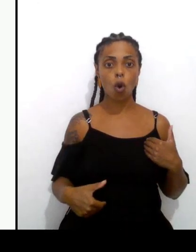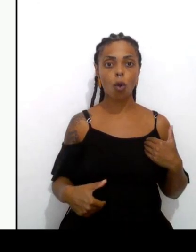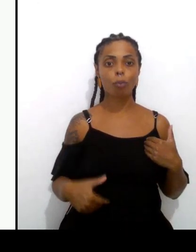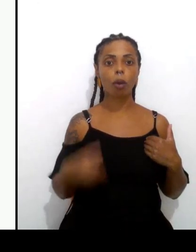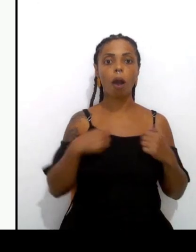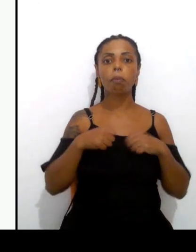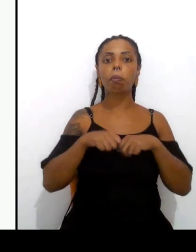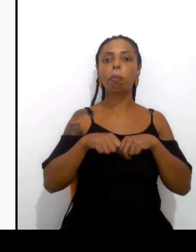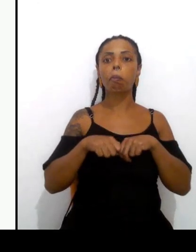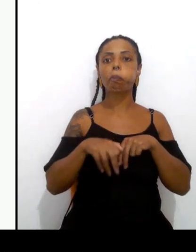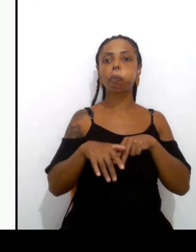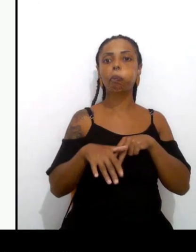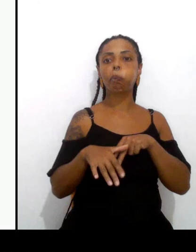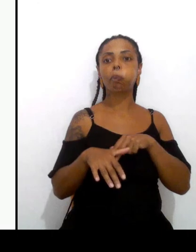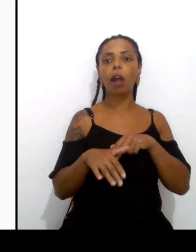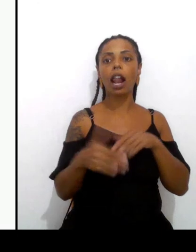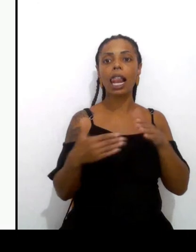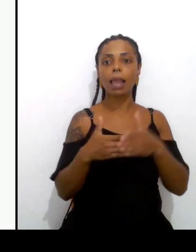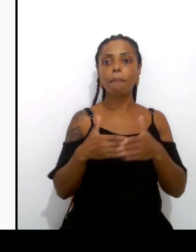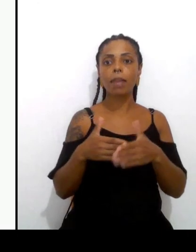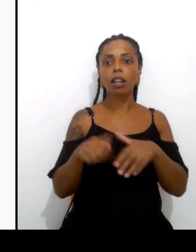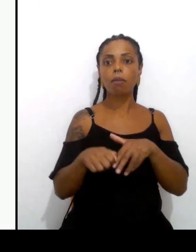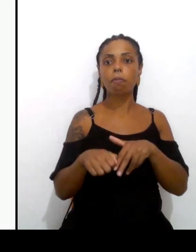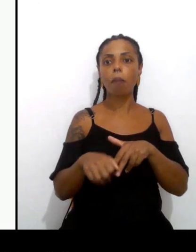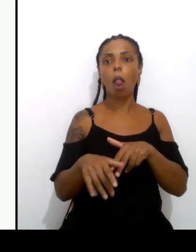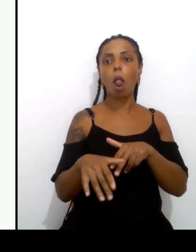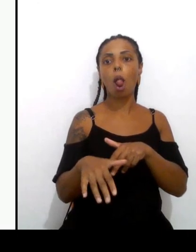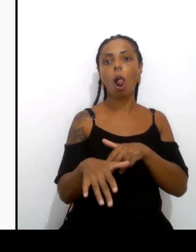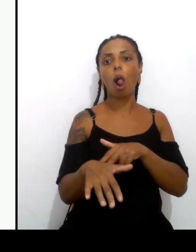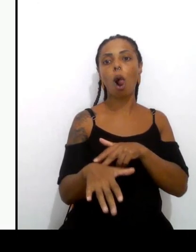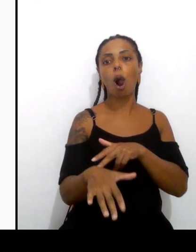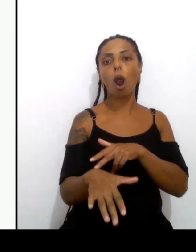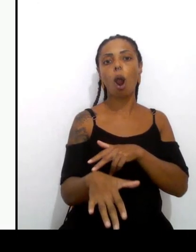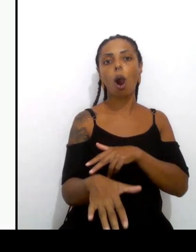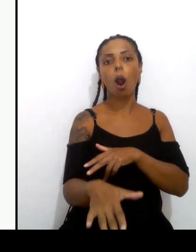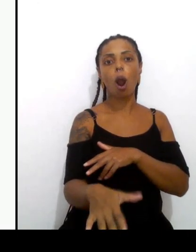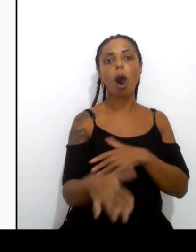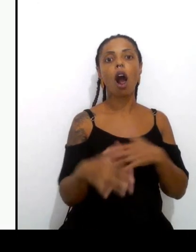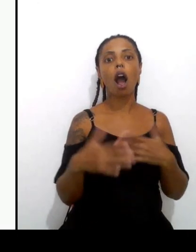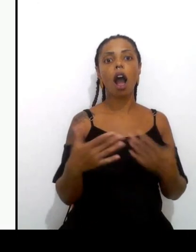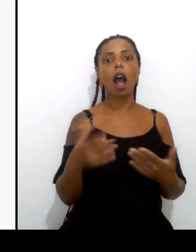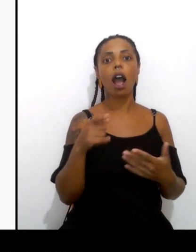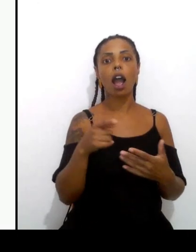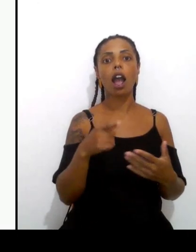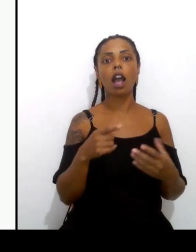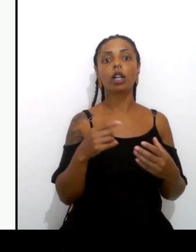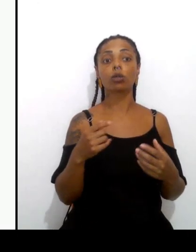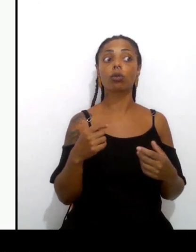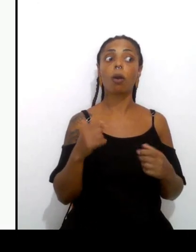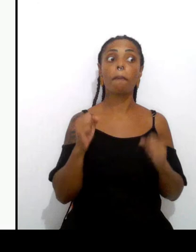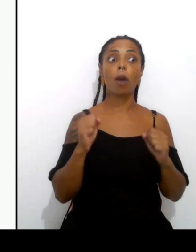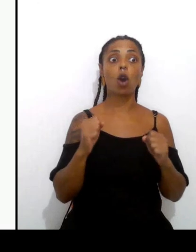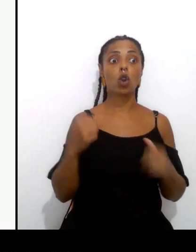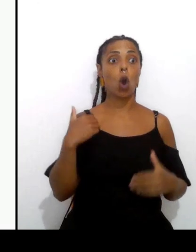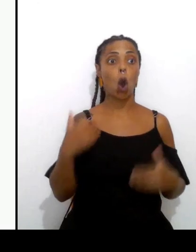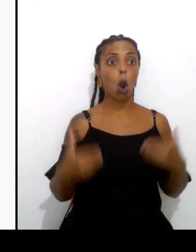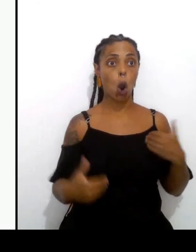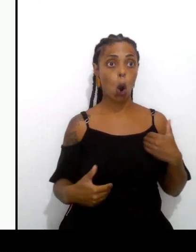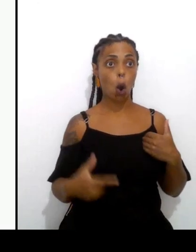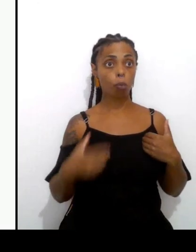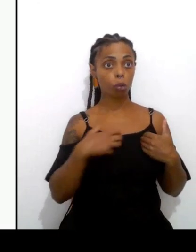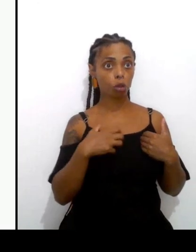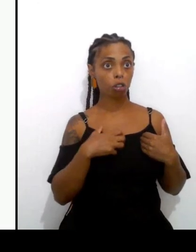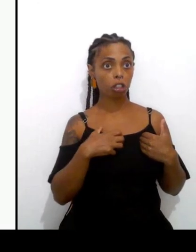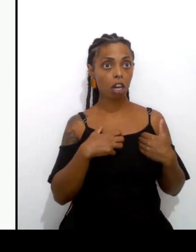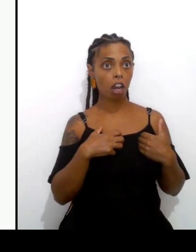dos seus próprios limites isso ameaça a estrutura organizacional do corpo perguntando onde é que começa